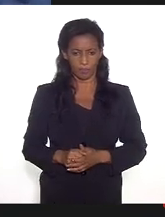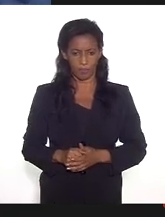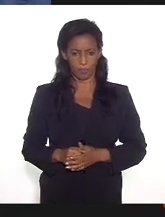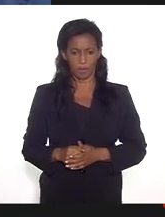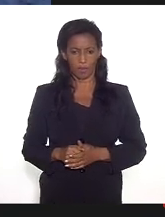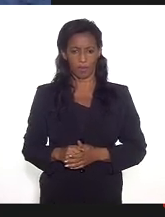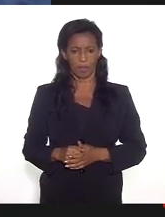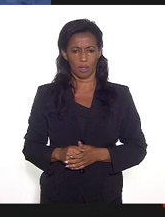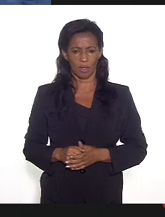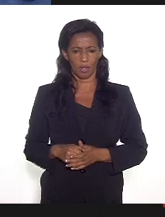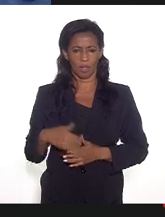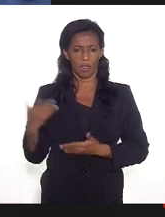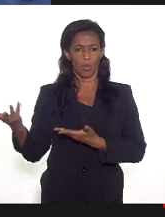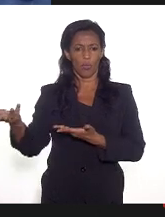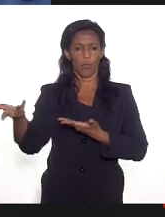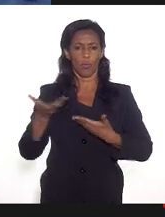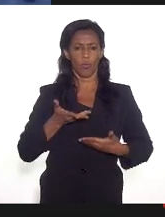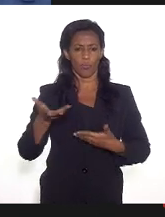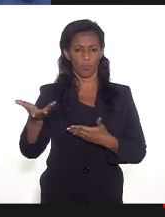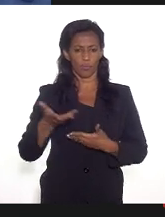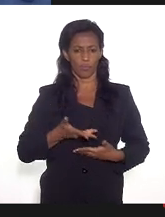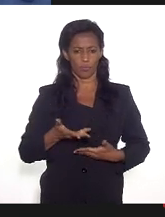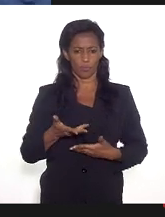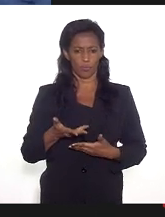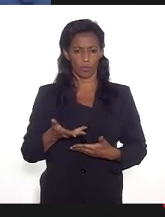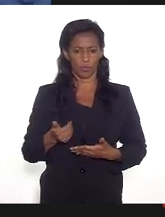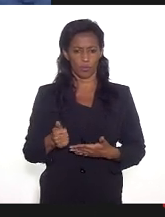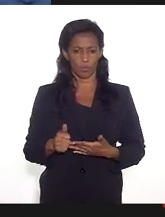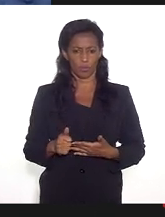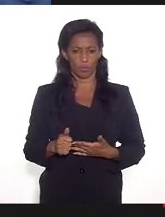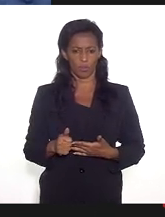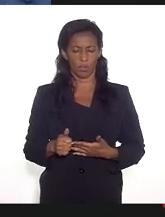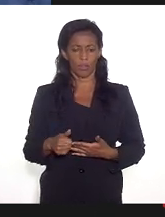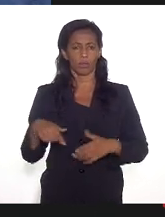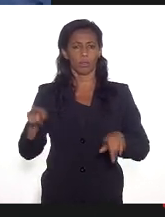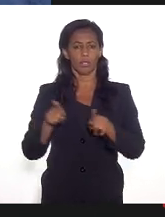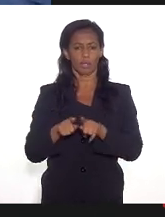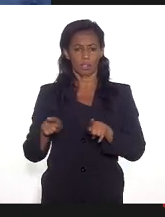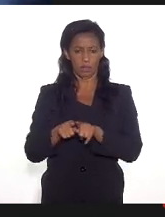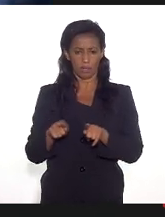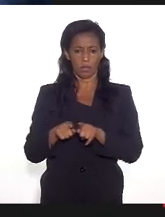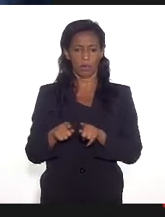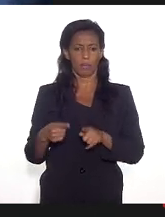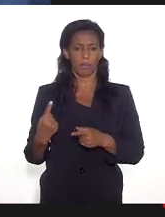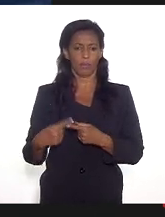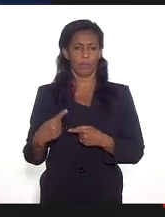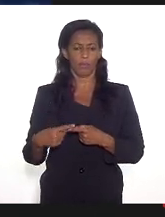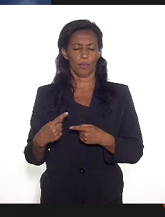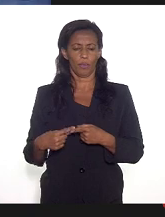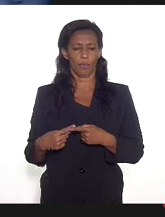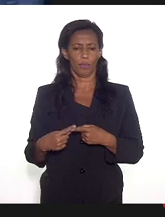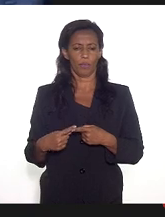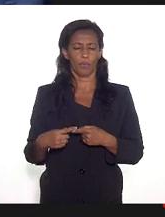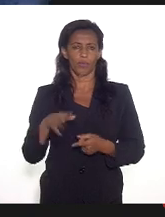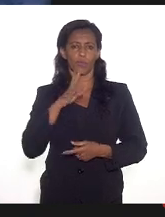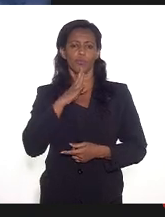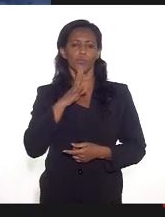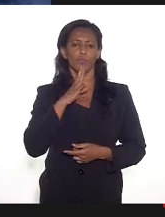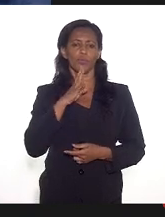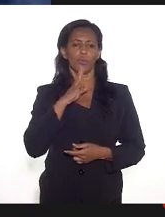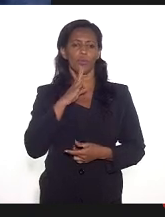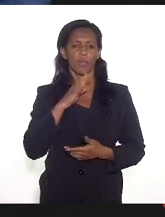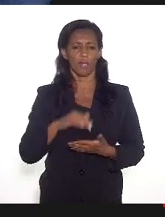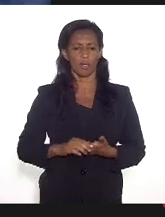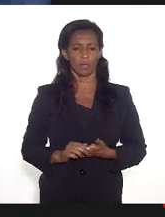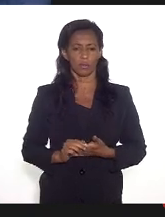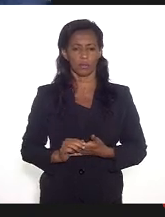de Marinha. Eu convido o almirante Wilkes, perdão, que também já conhece por causa do... nos conhece por causa do antigo reitor